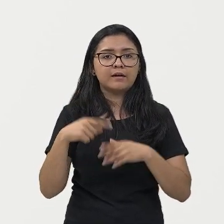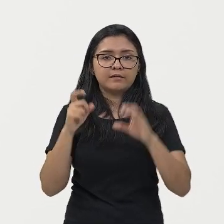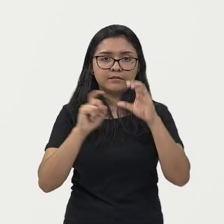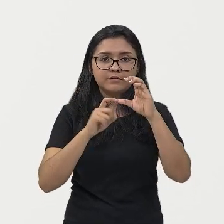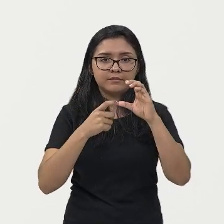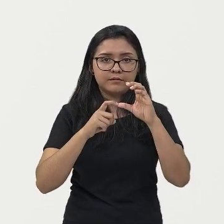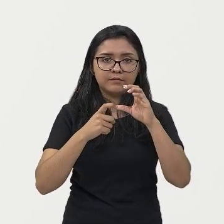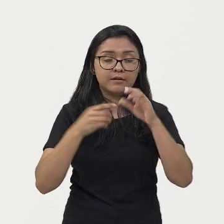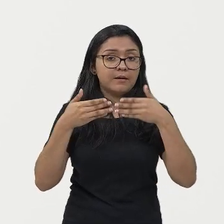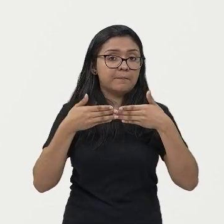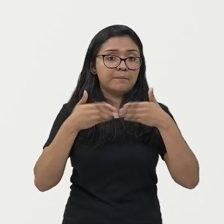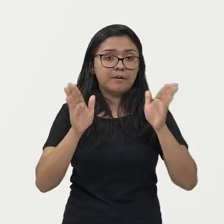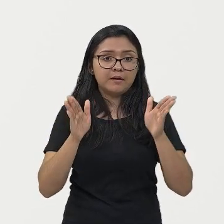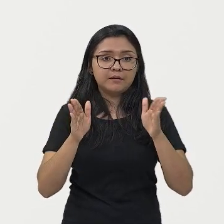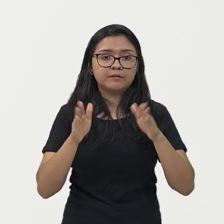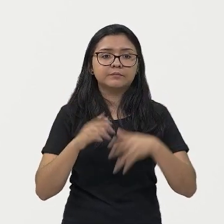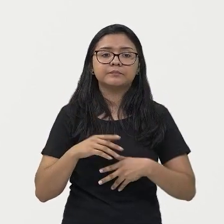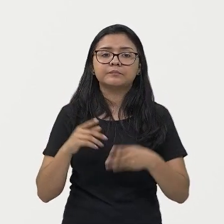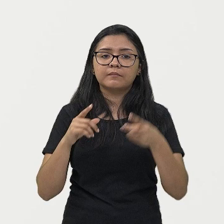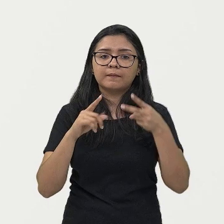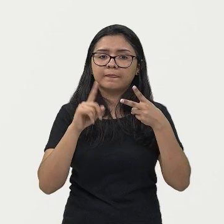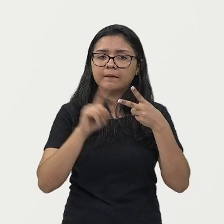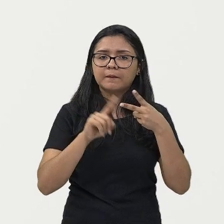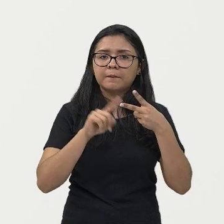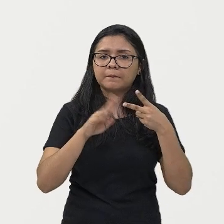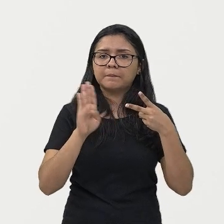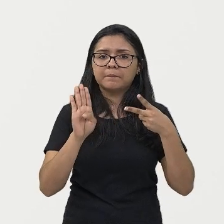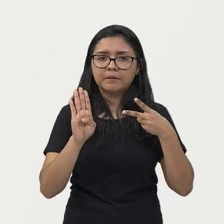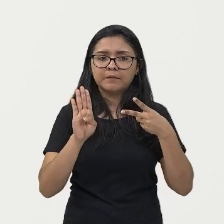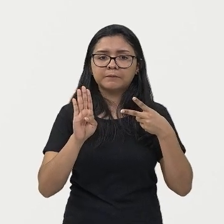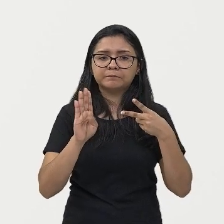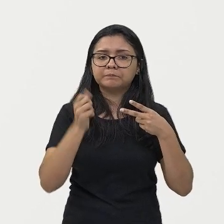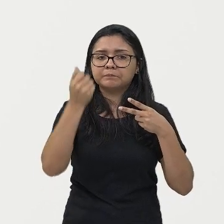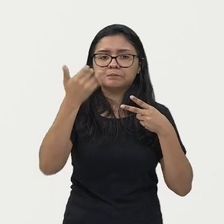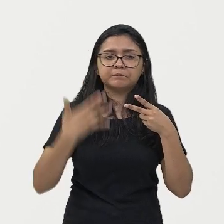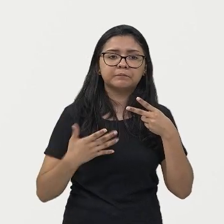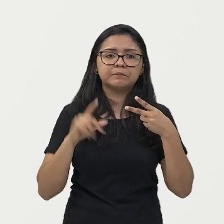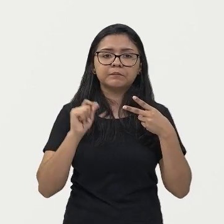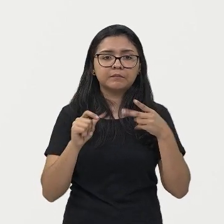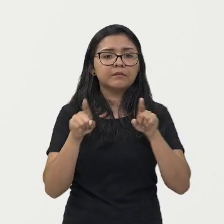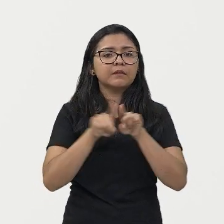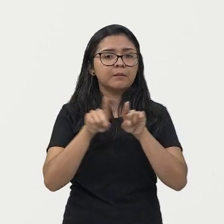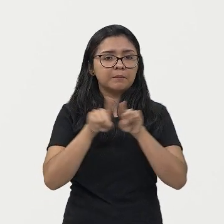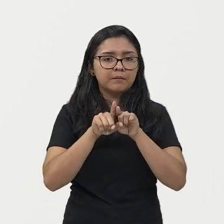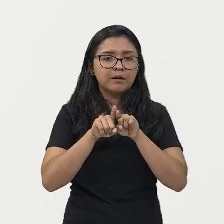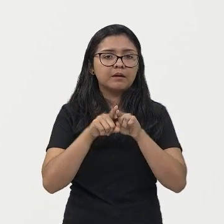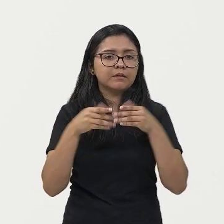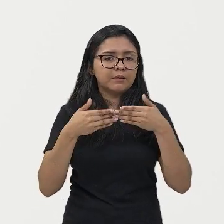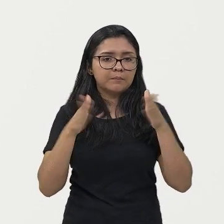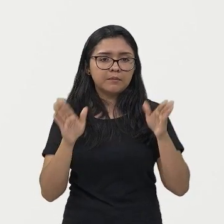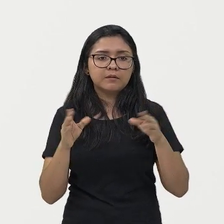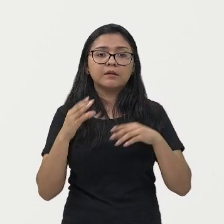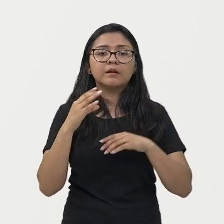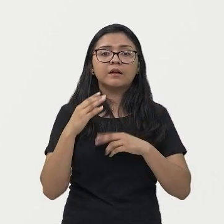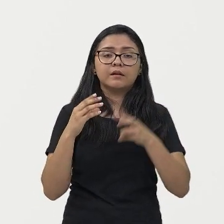é aberta, né? A letra B, acíclica também. A letra